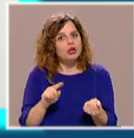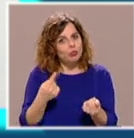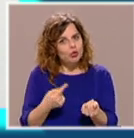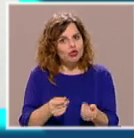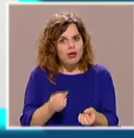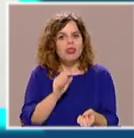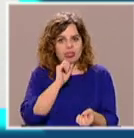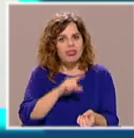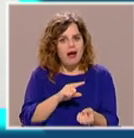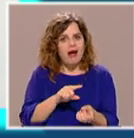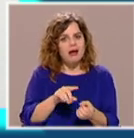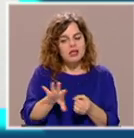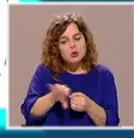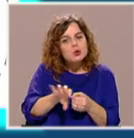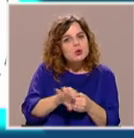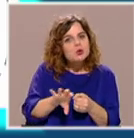absorvidas.